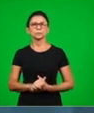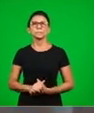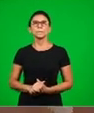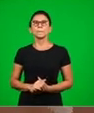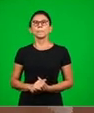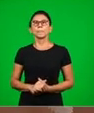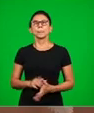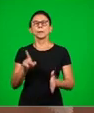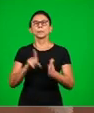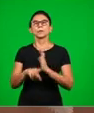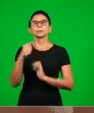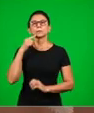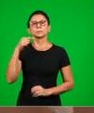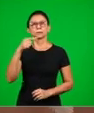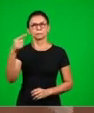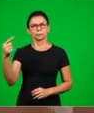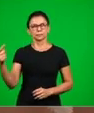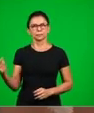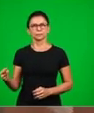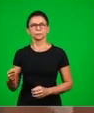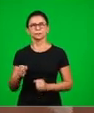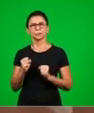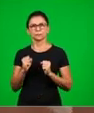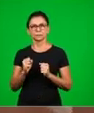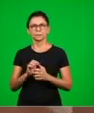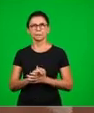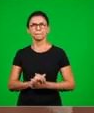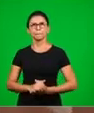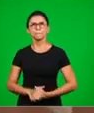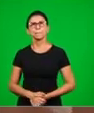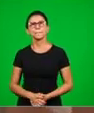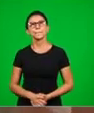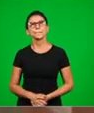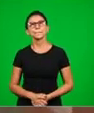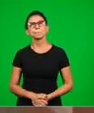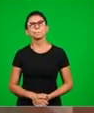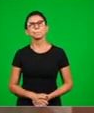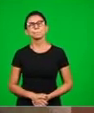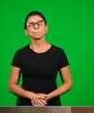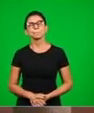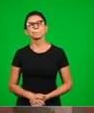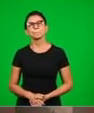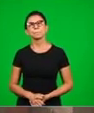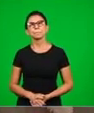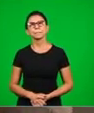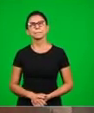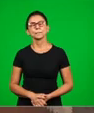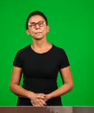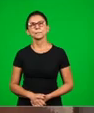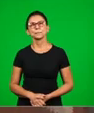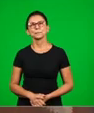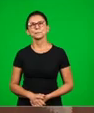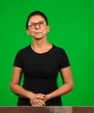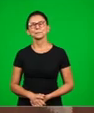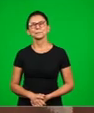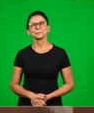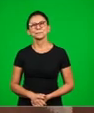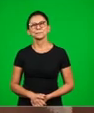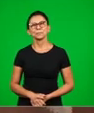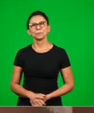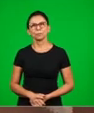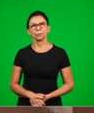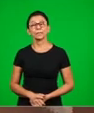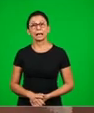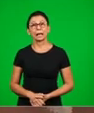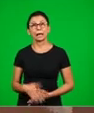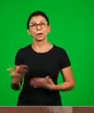para a semana que vem? Isso, pode fazer. Vê se você dá uma explicação dessa pergunta, que é importante. Vamos lá, porque os irmãos contribuíram